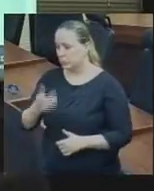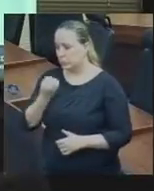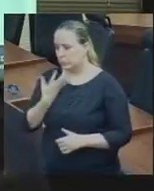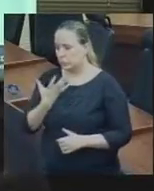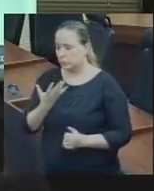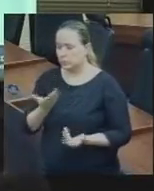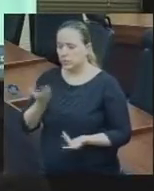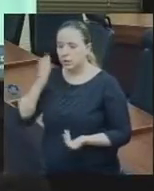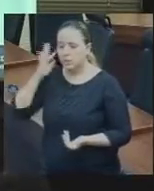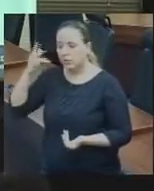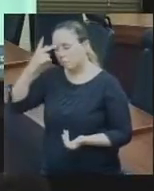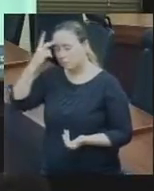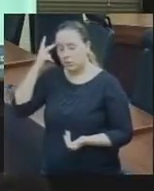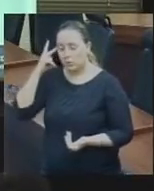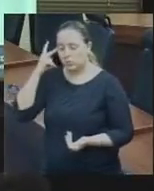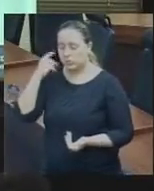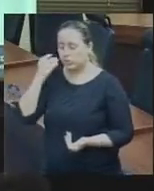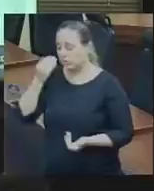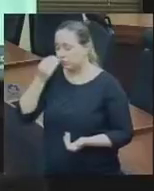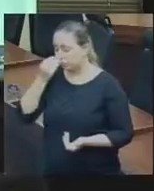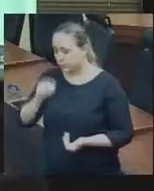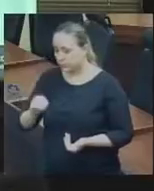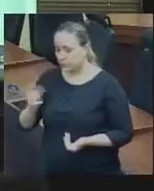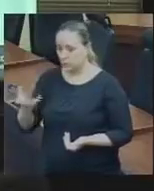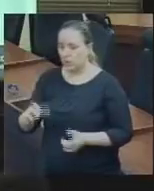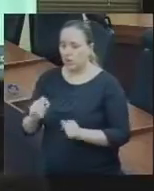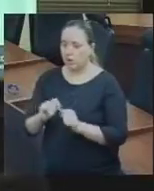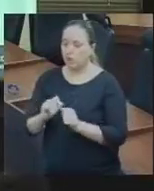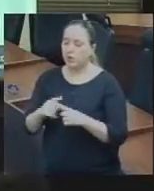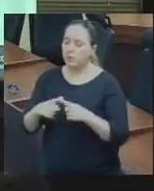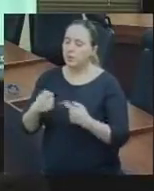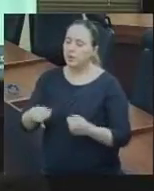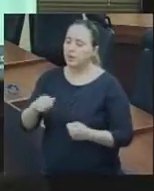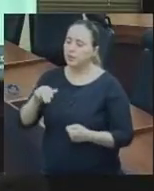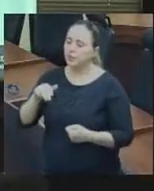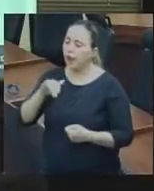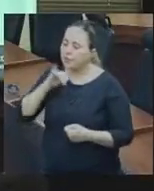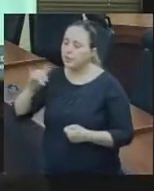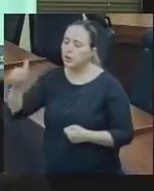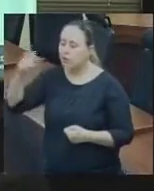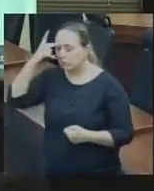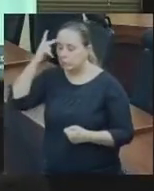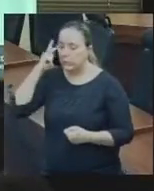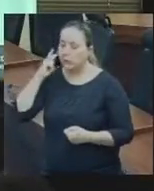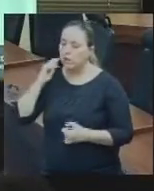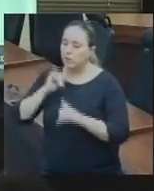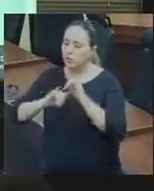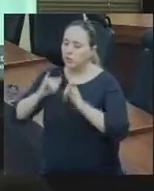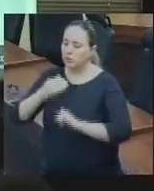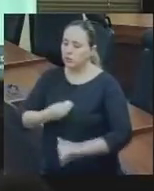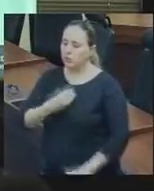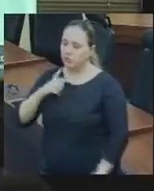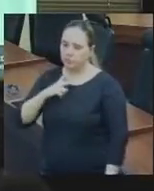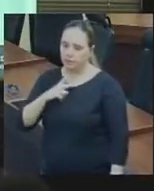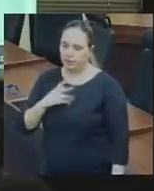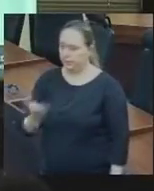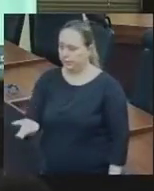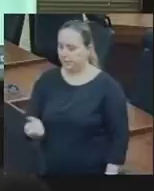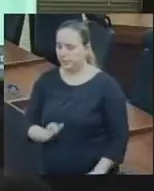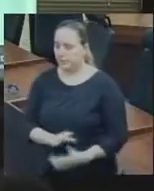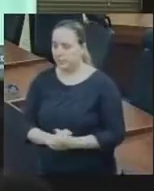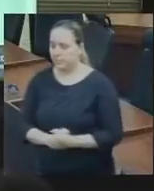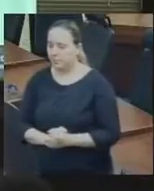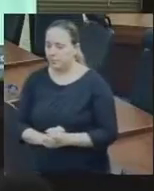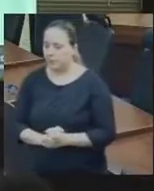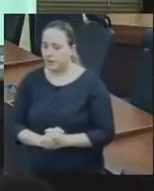pessoas que desistam de fazer isso porque teriam que revelar terceiro essas informações o homem segue sem